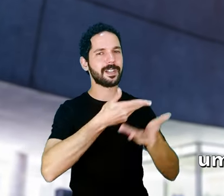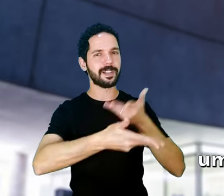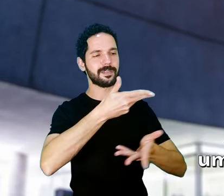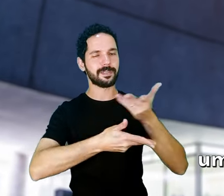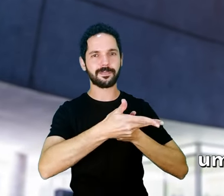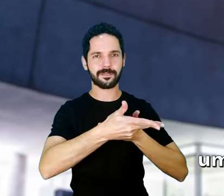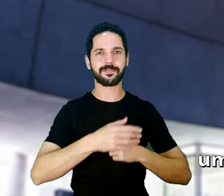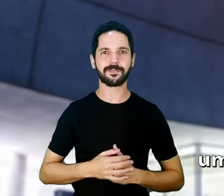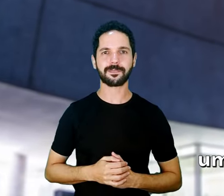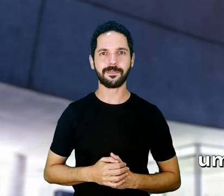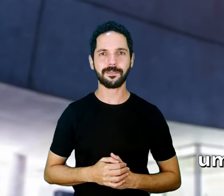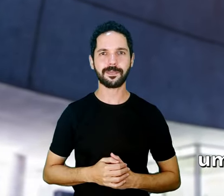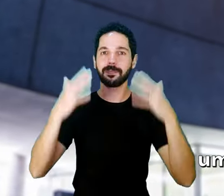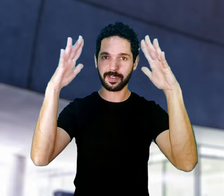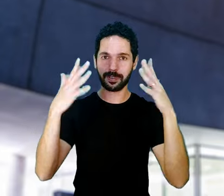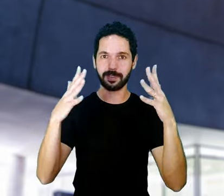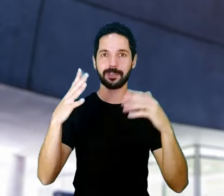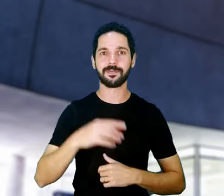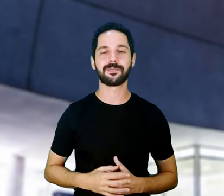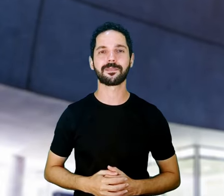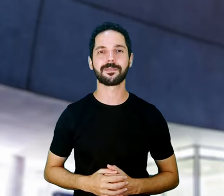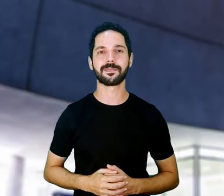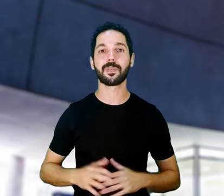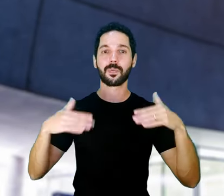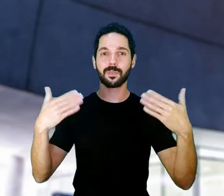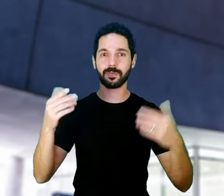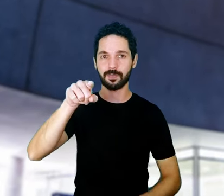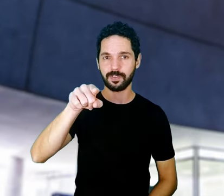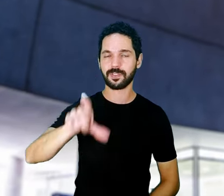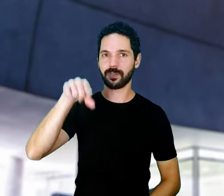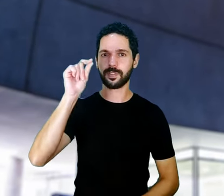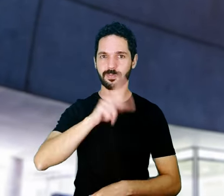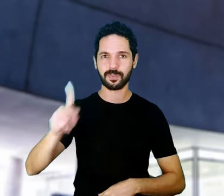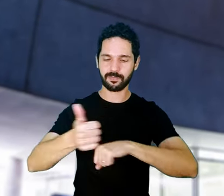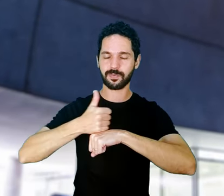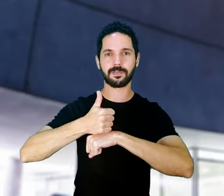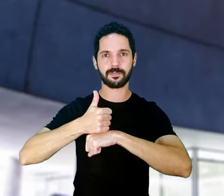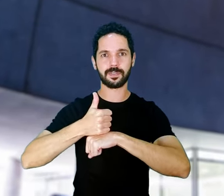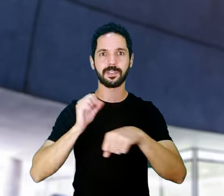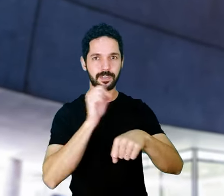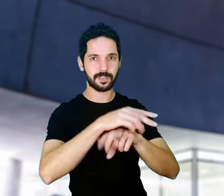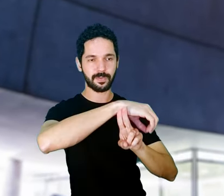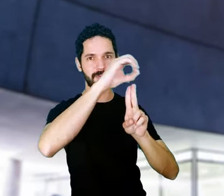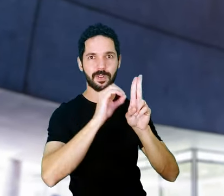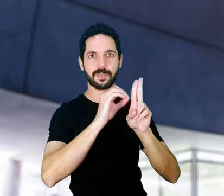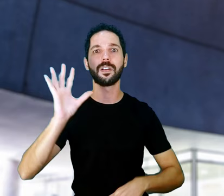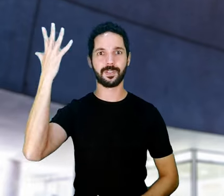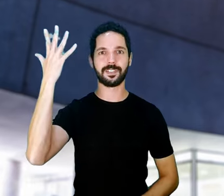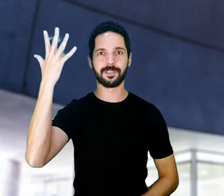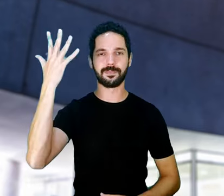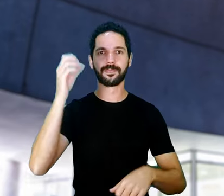desafiadora e recompensadora. Parabéns! Ao escolher a profissão docente, a entrada na